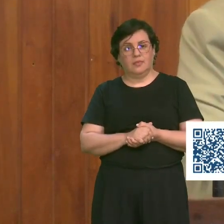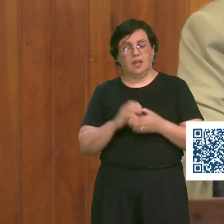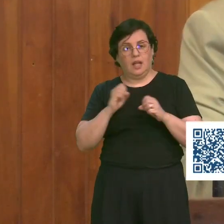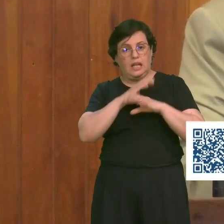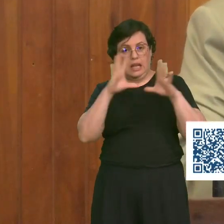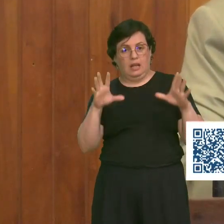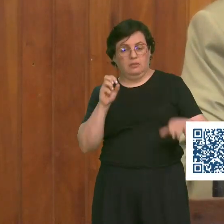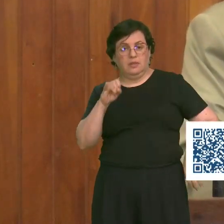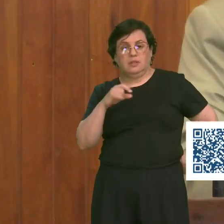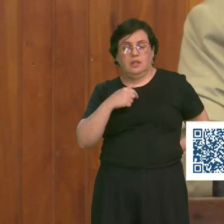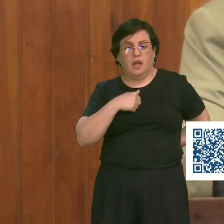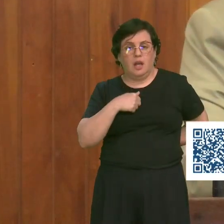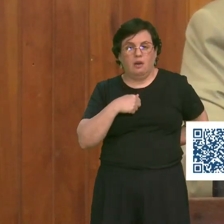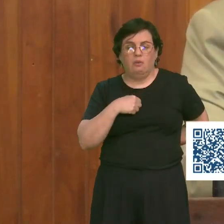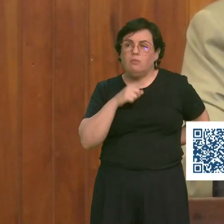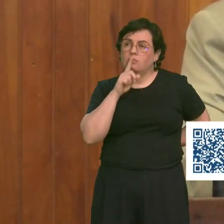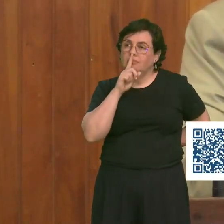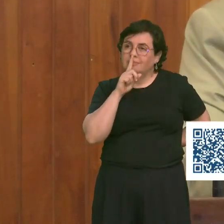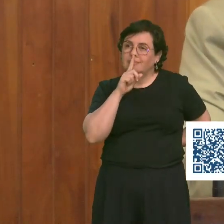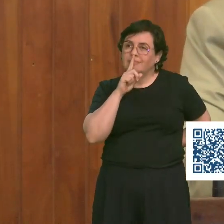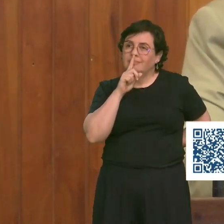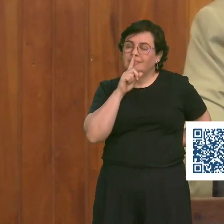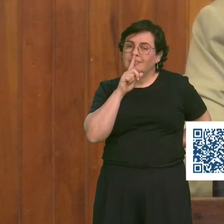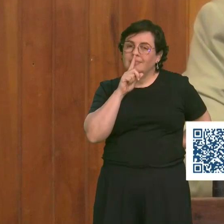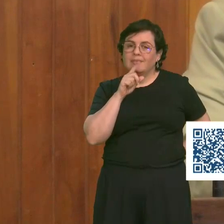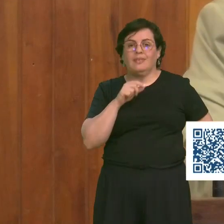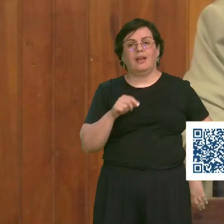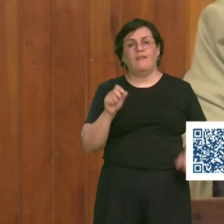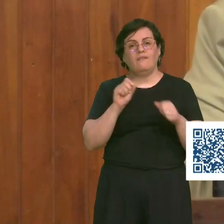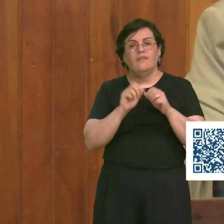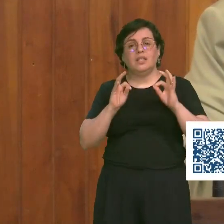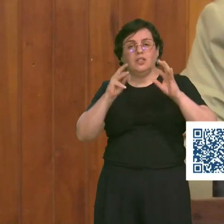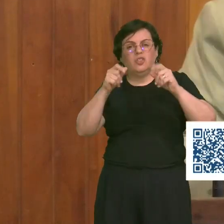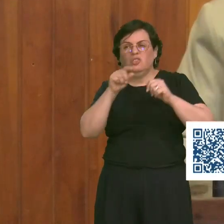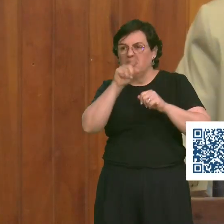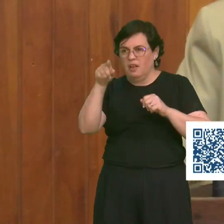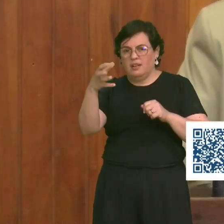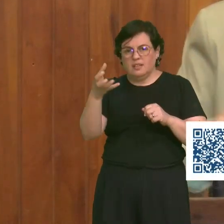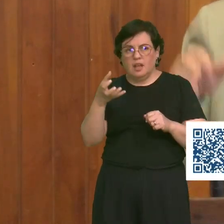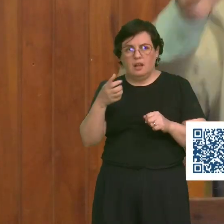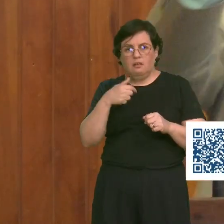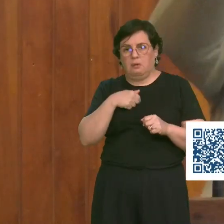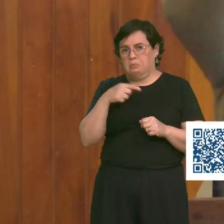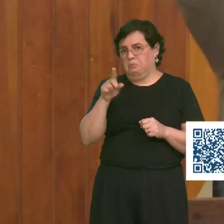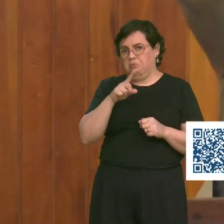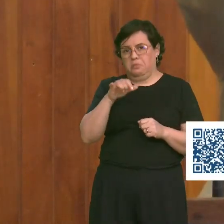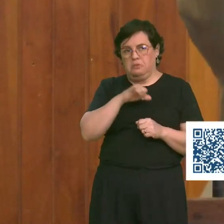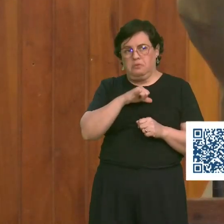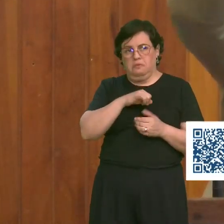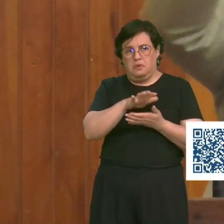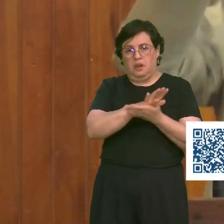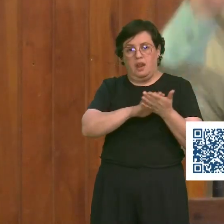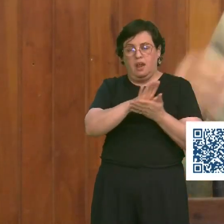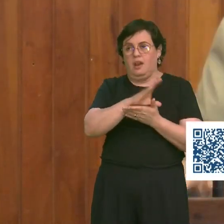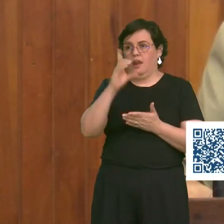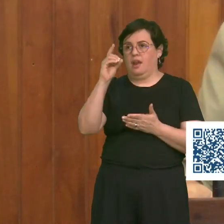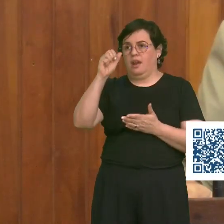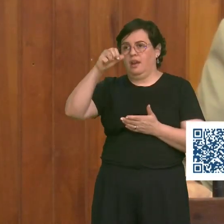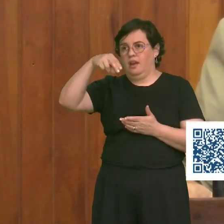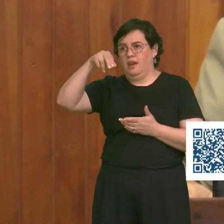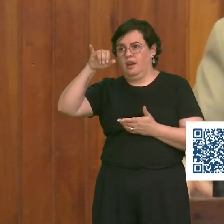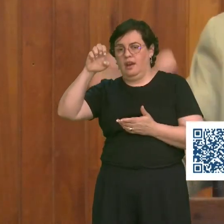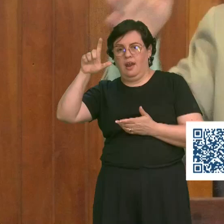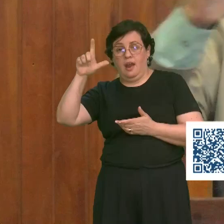se eu tivesse quietinho né fazendo tudo que eles determinam ele não teria sofrido a Dani ela tava aí no